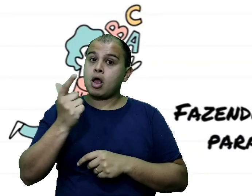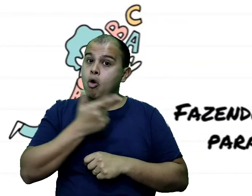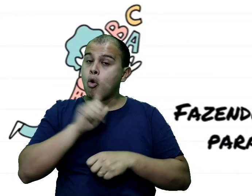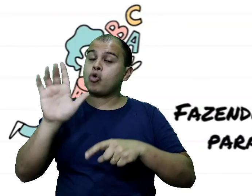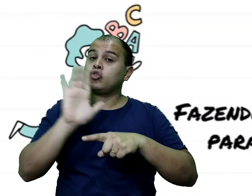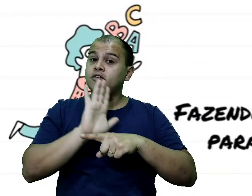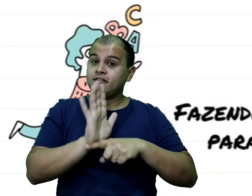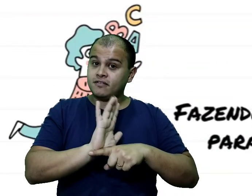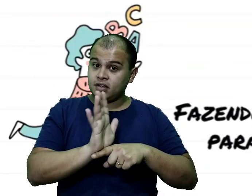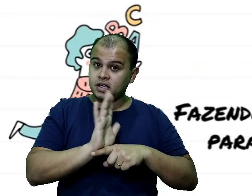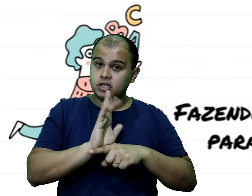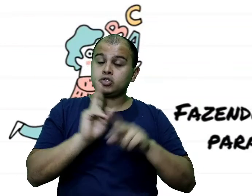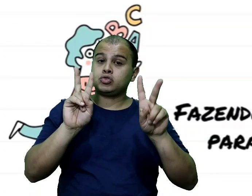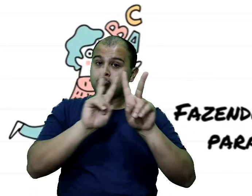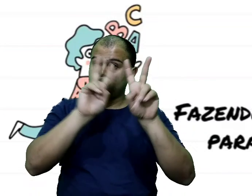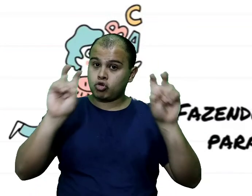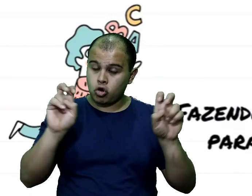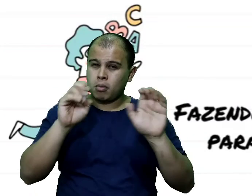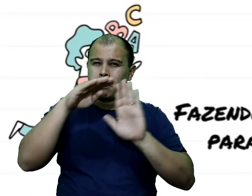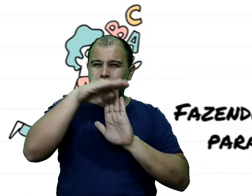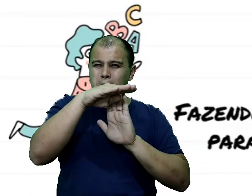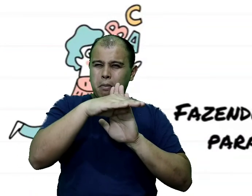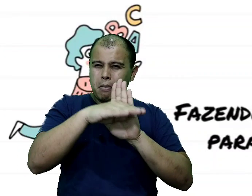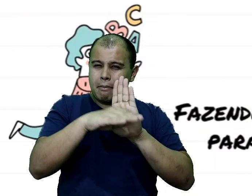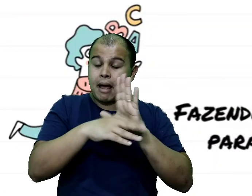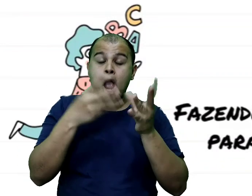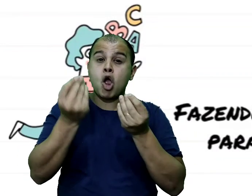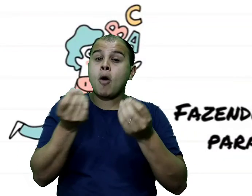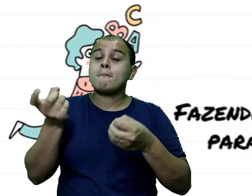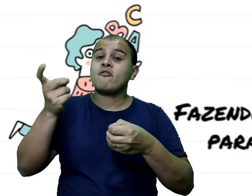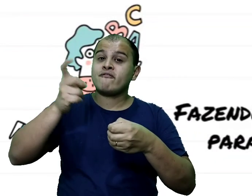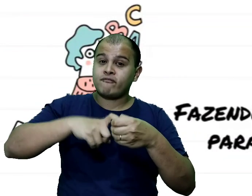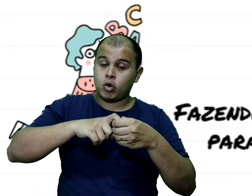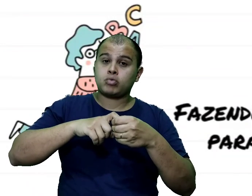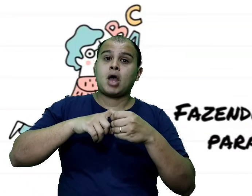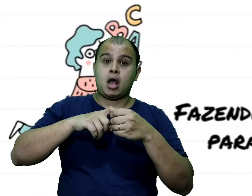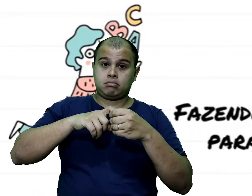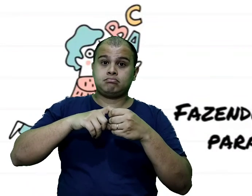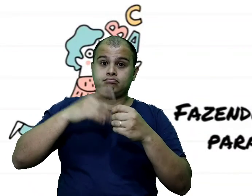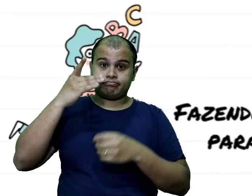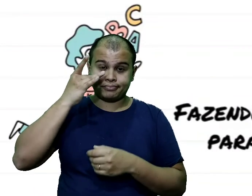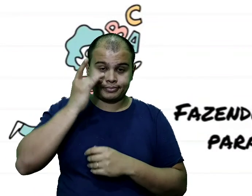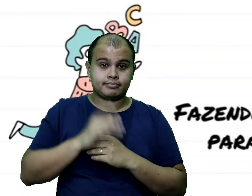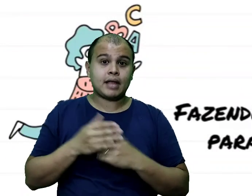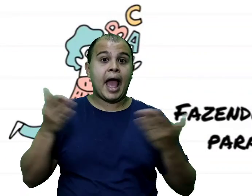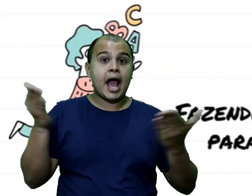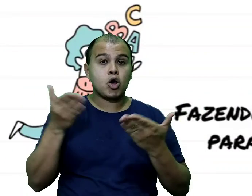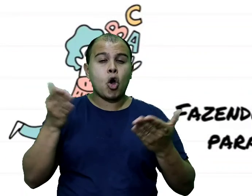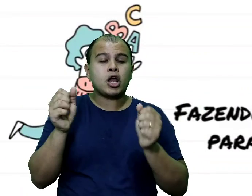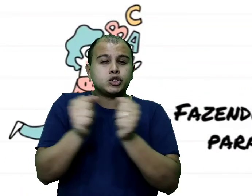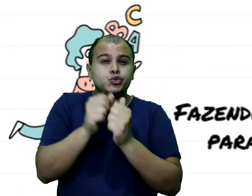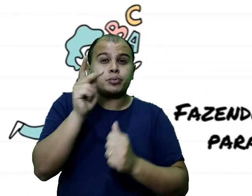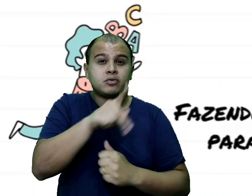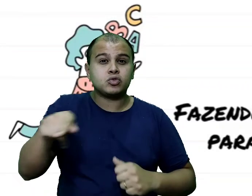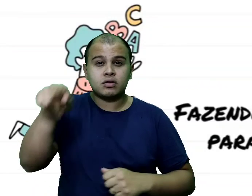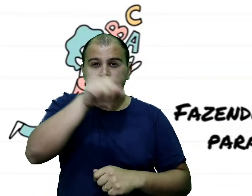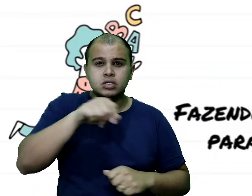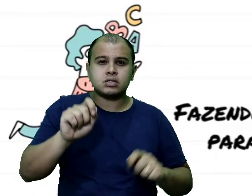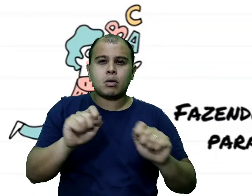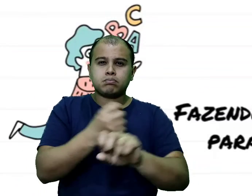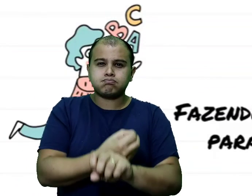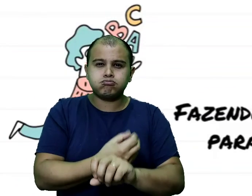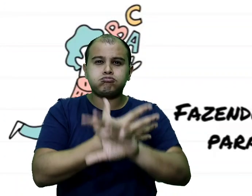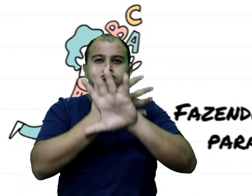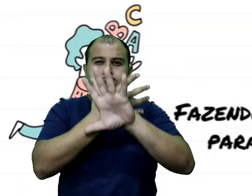vou fazer um novo vídeo à parte, porque tem coisas muito específicas para tratar. Agora vocês vão entrar no Google Meet, junto com as professoras lá,